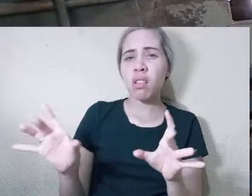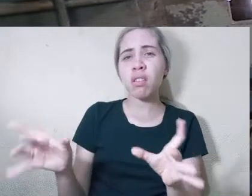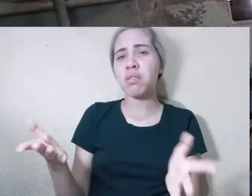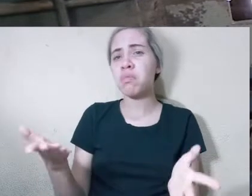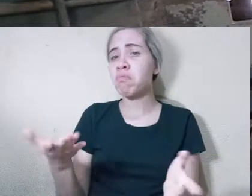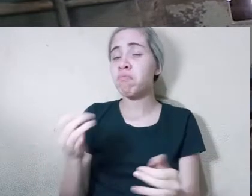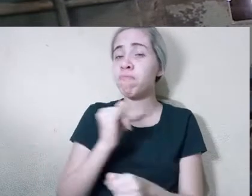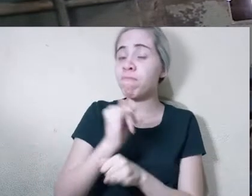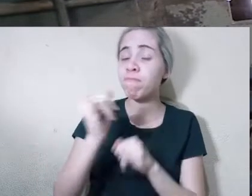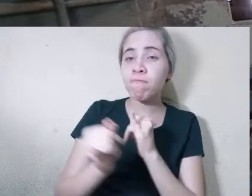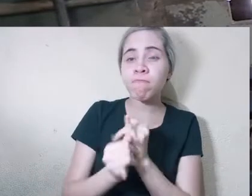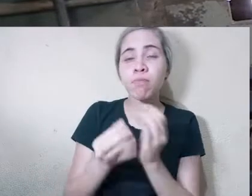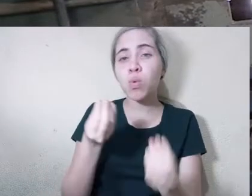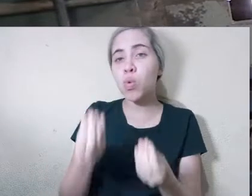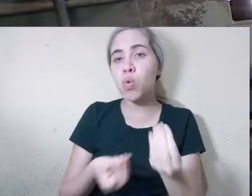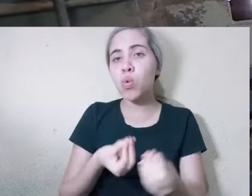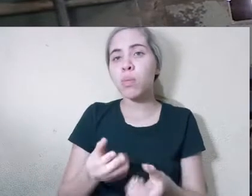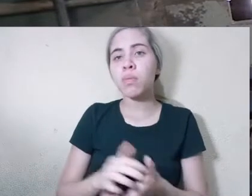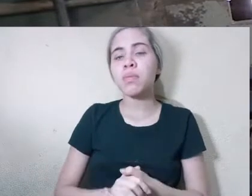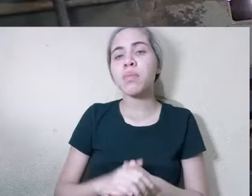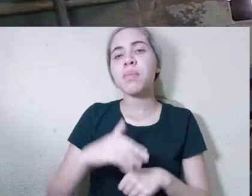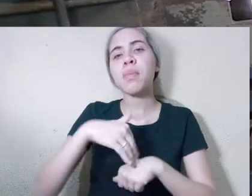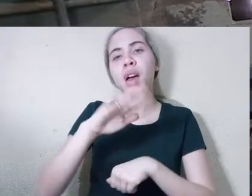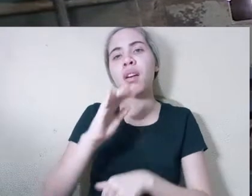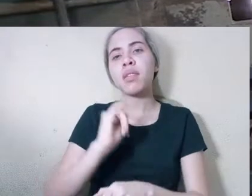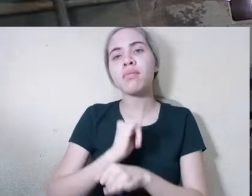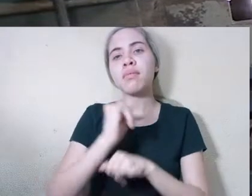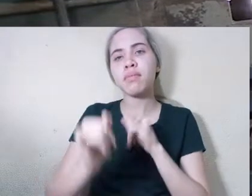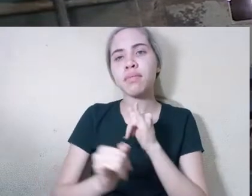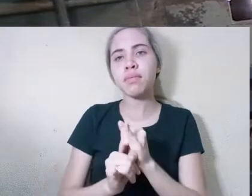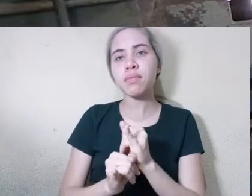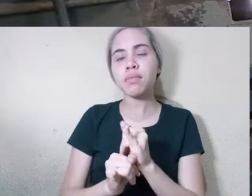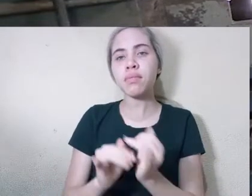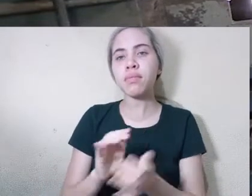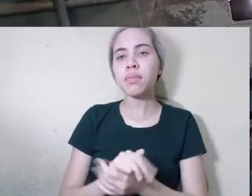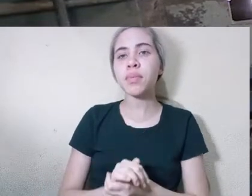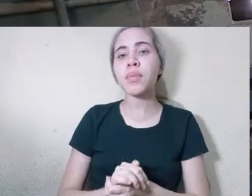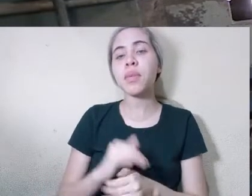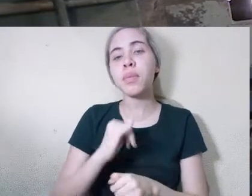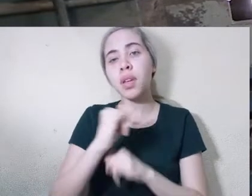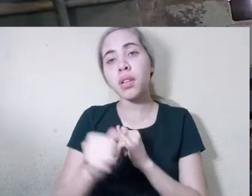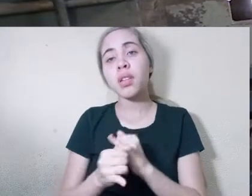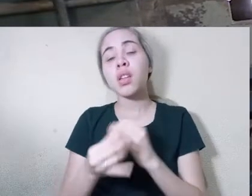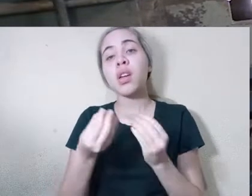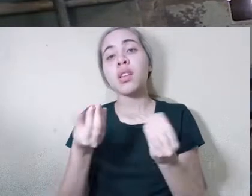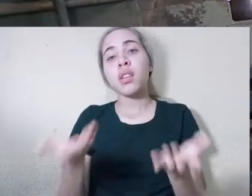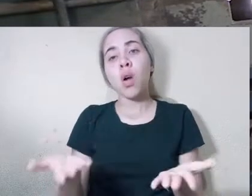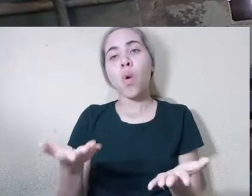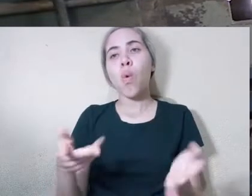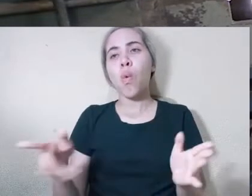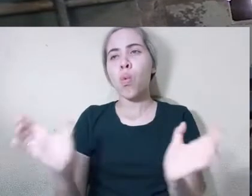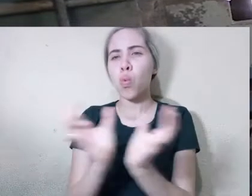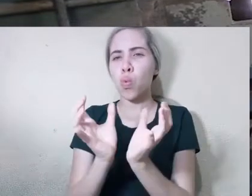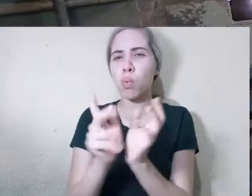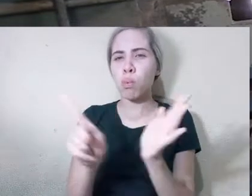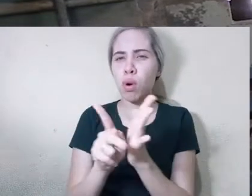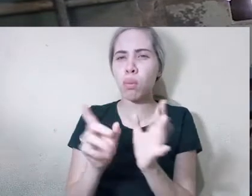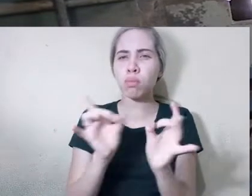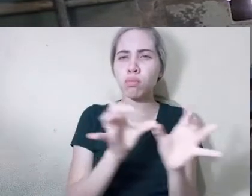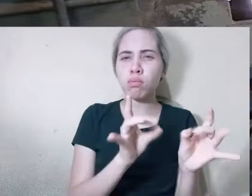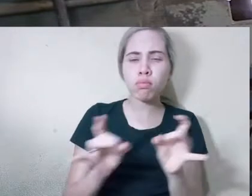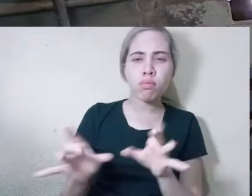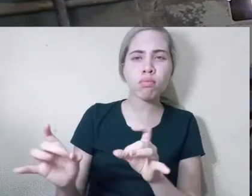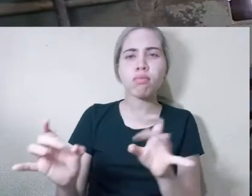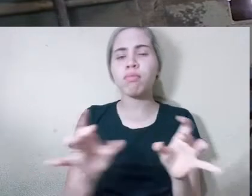vende mais pela internet? Como é que hoje está o mercado? Mais pela internet, pelo grupo de leilão, né? Tá. Foi aí que eu fiquei